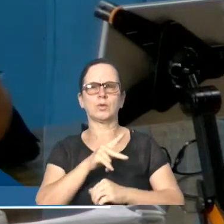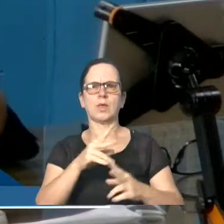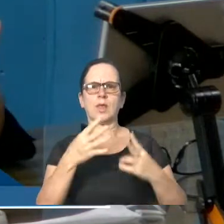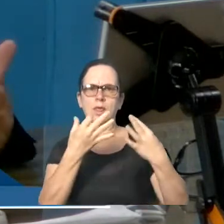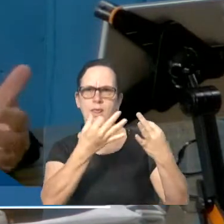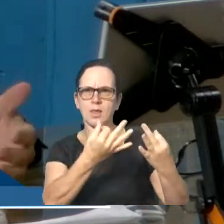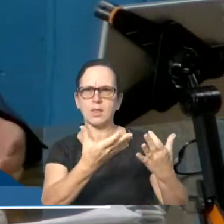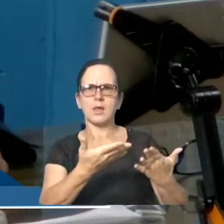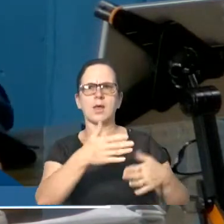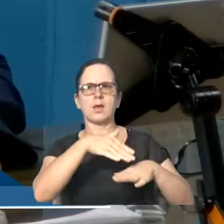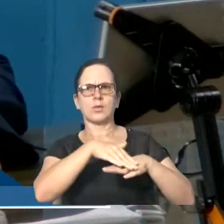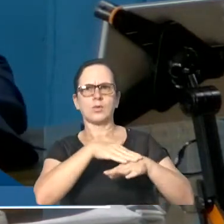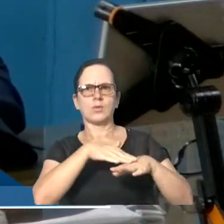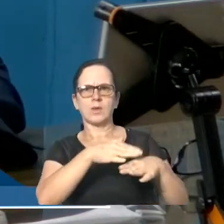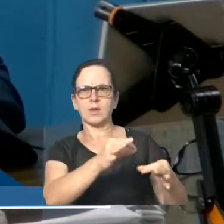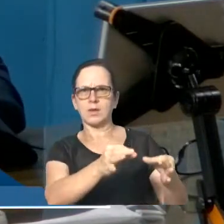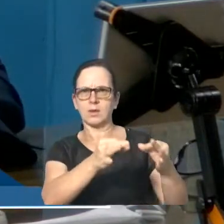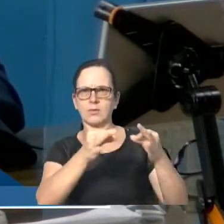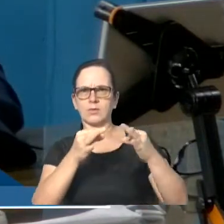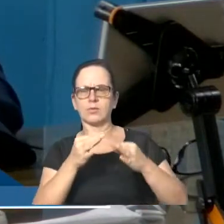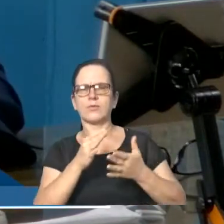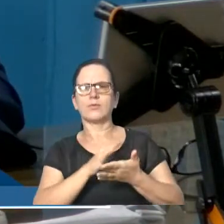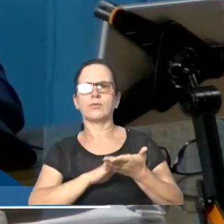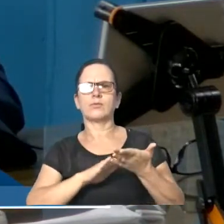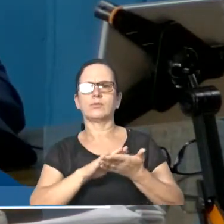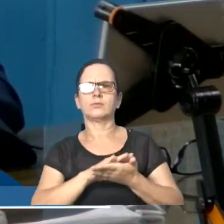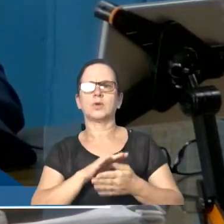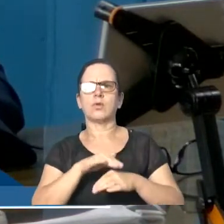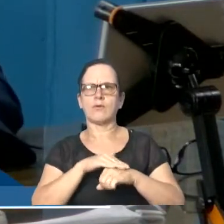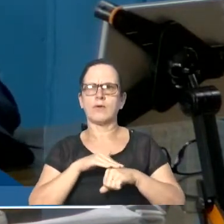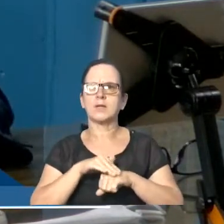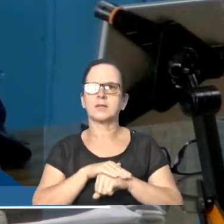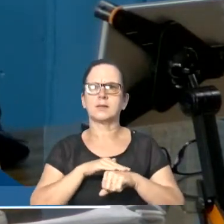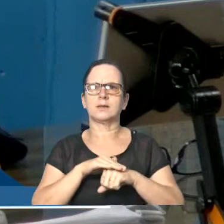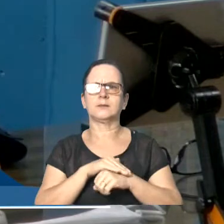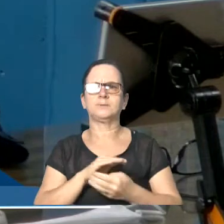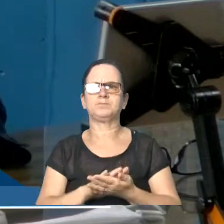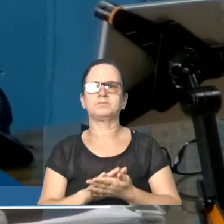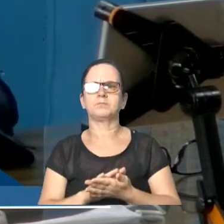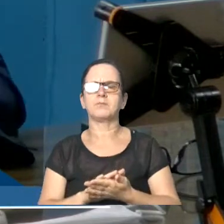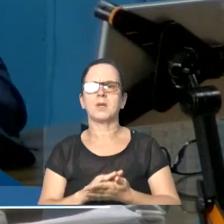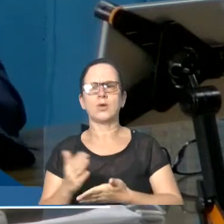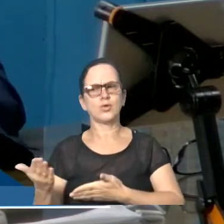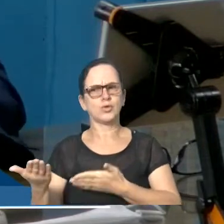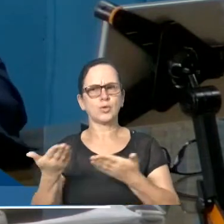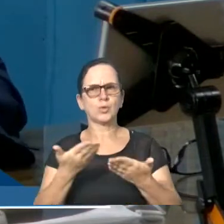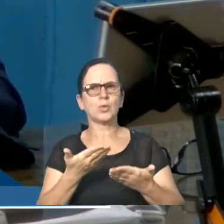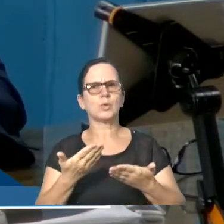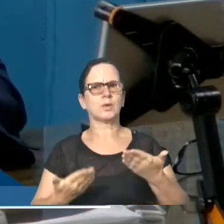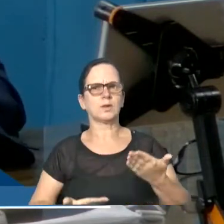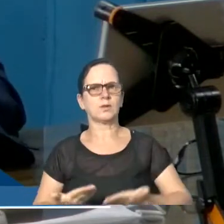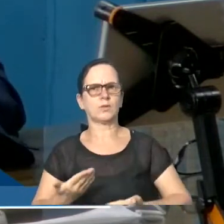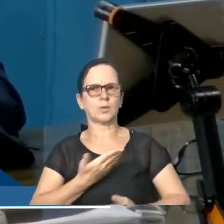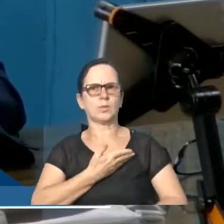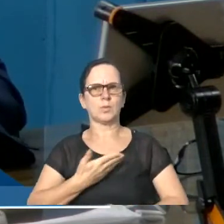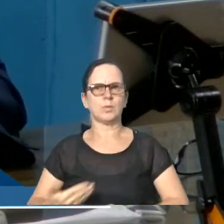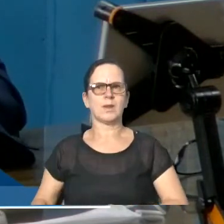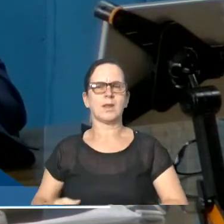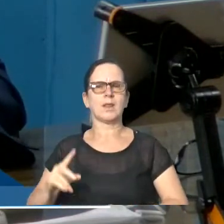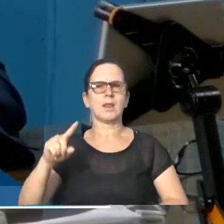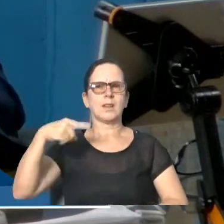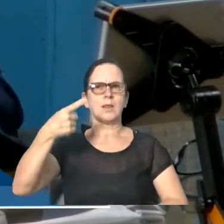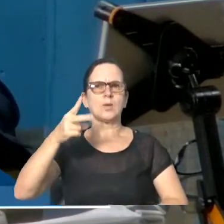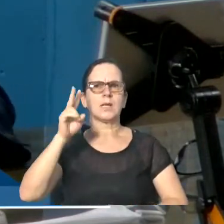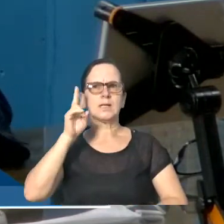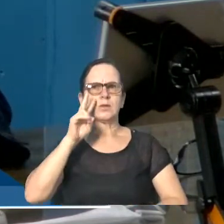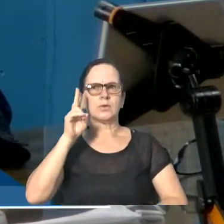Né? Eu acredito que todos aqui são a favor do servidor público e estará presente na próxima segunda-feira,